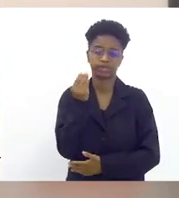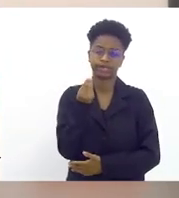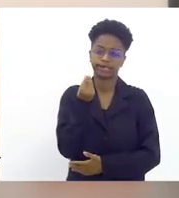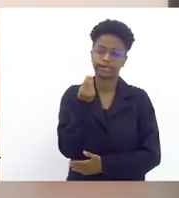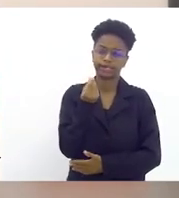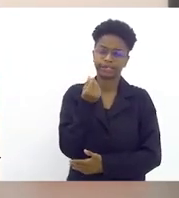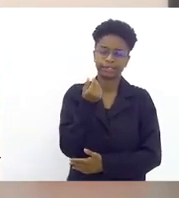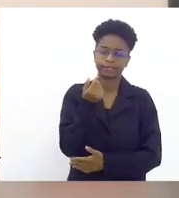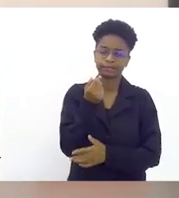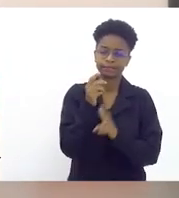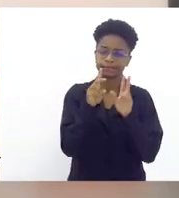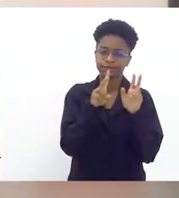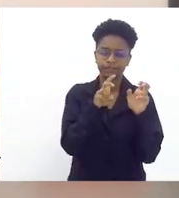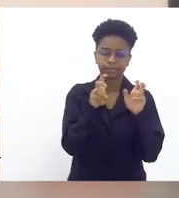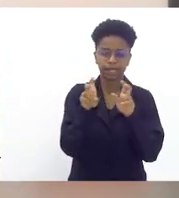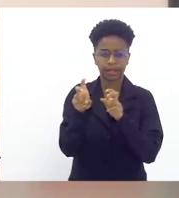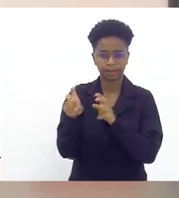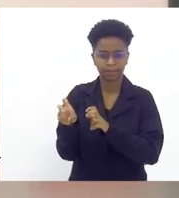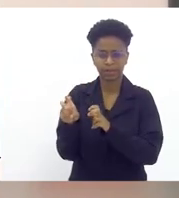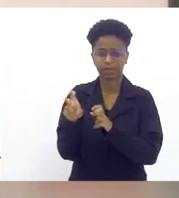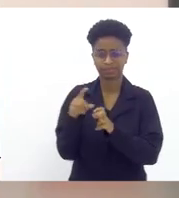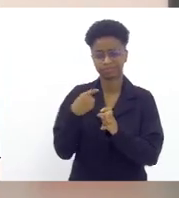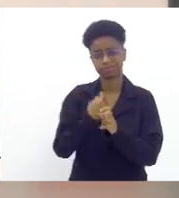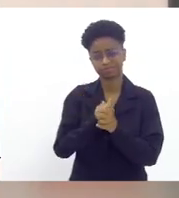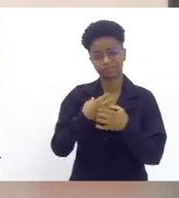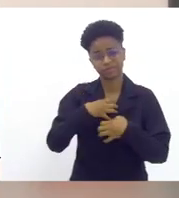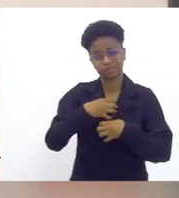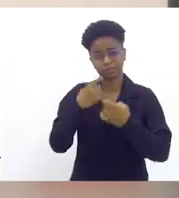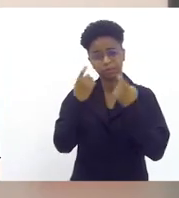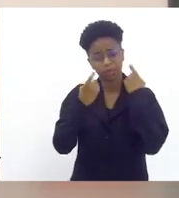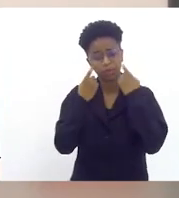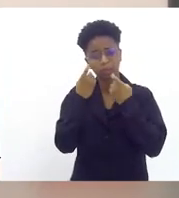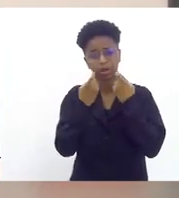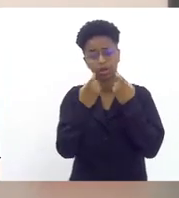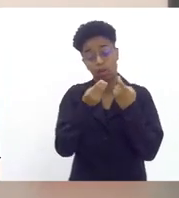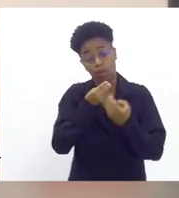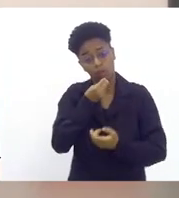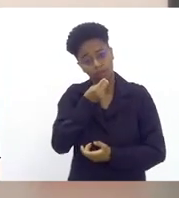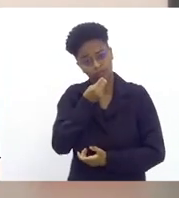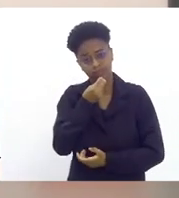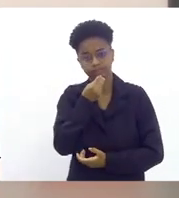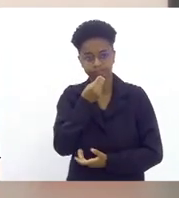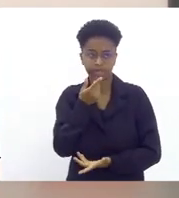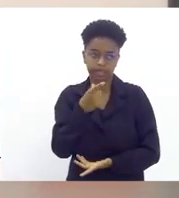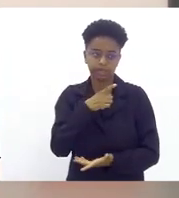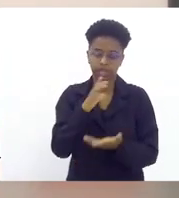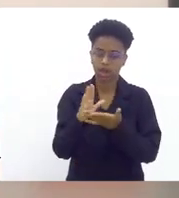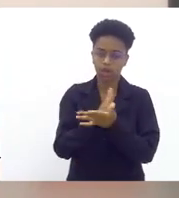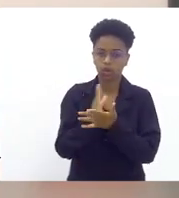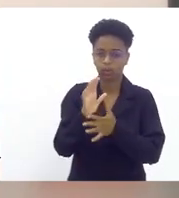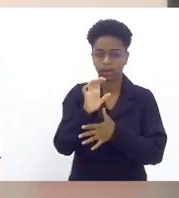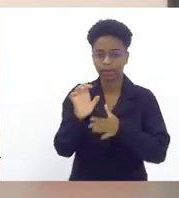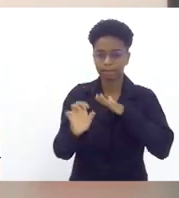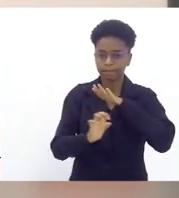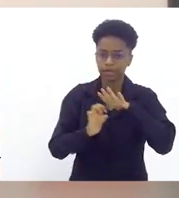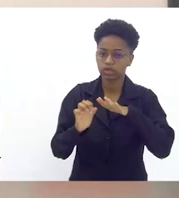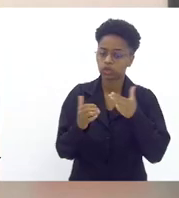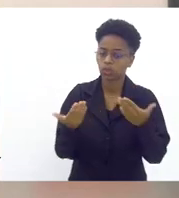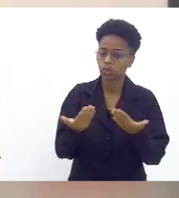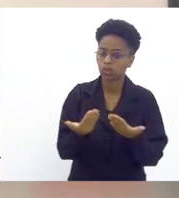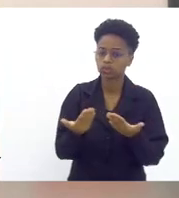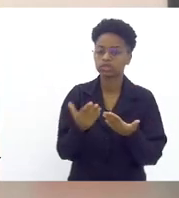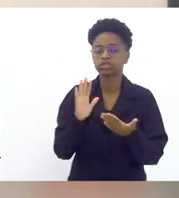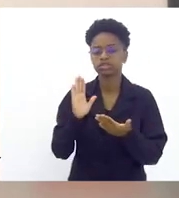essas questões são muito preocupantes, assim. Obviamente que existem empresas hoje e corporações que